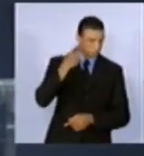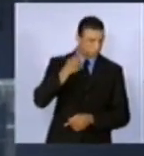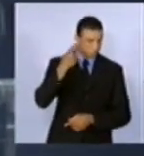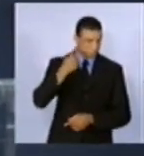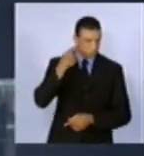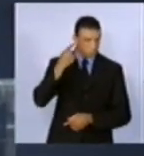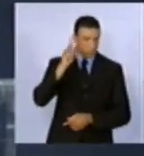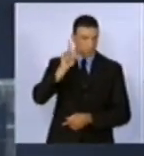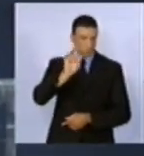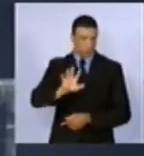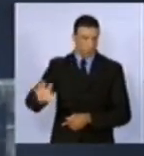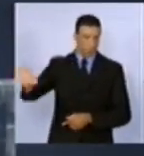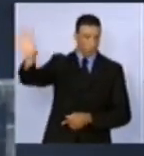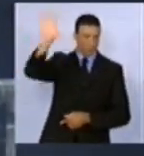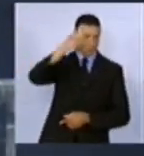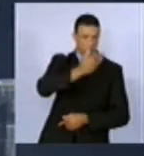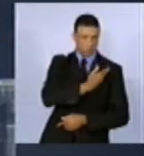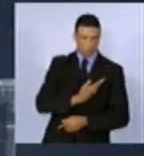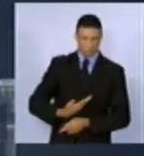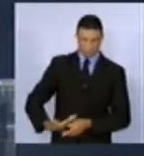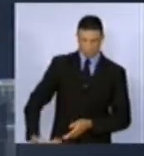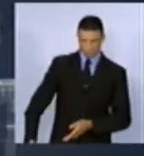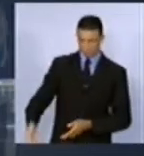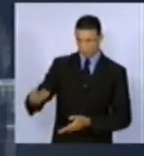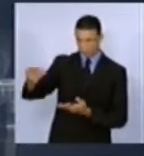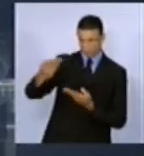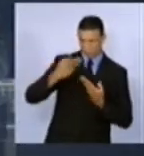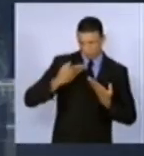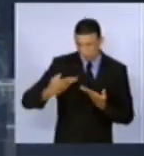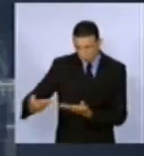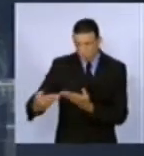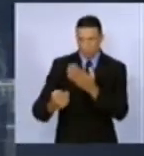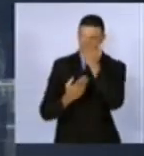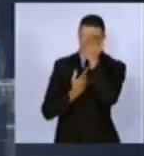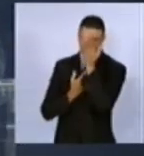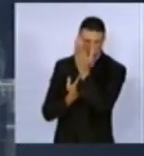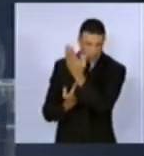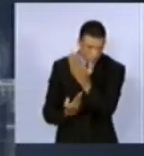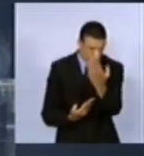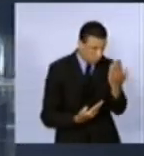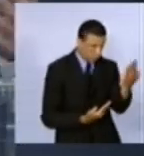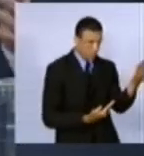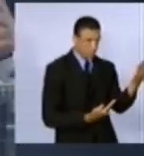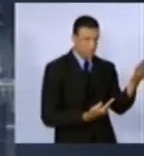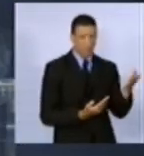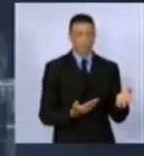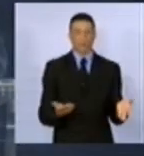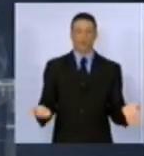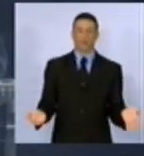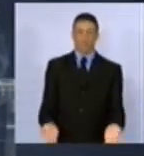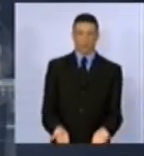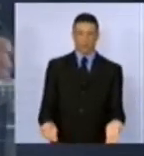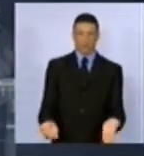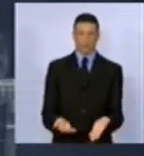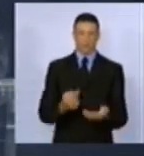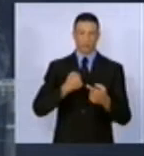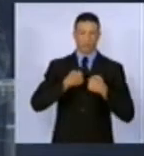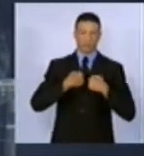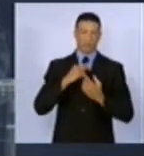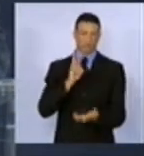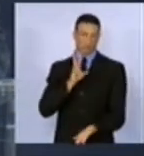procurador-geral da República Obrigado pelo convite eu como eu indiquei quando